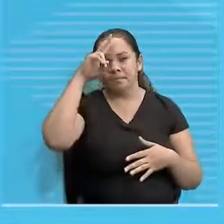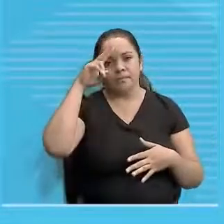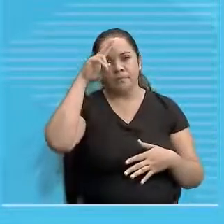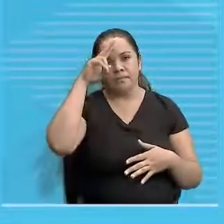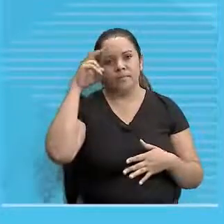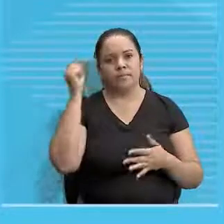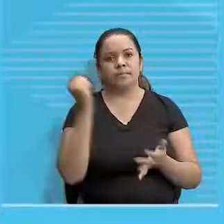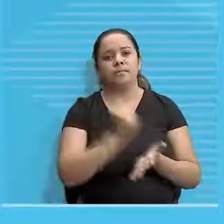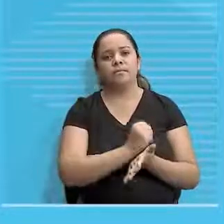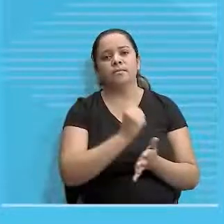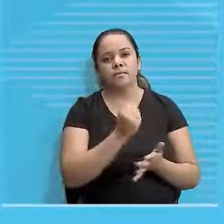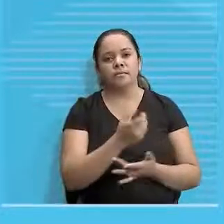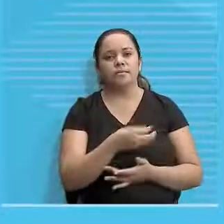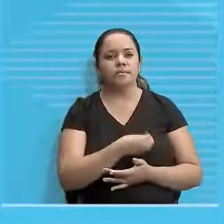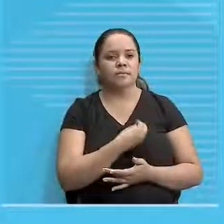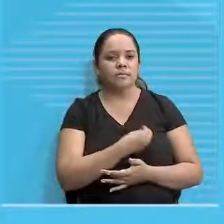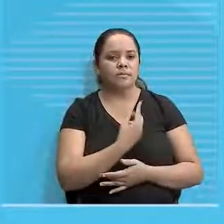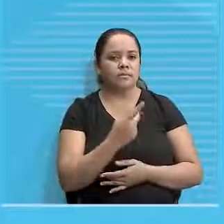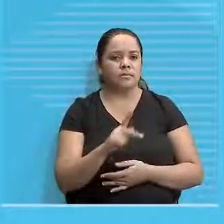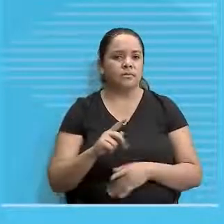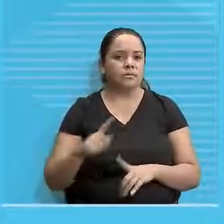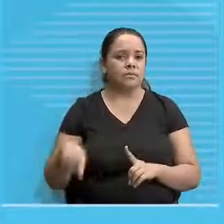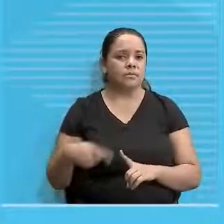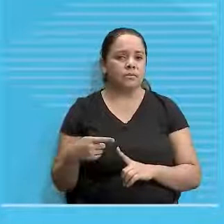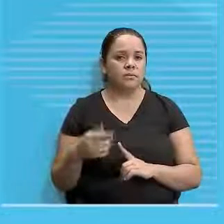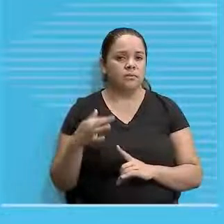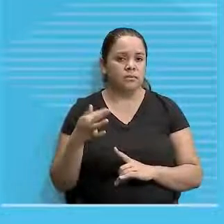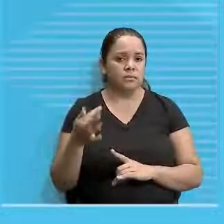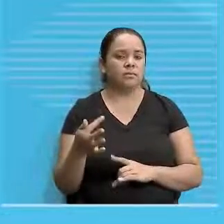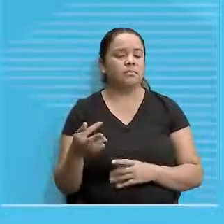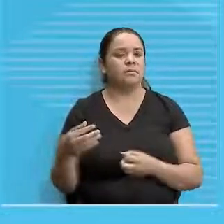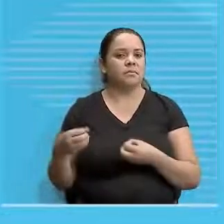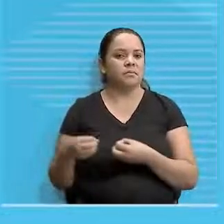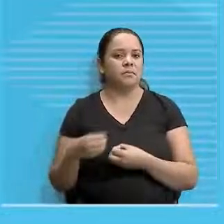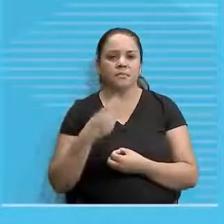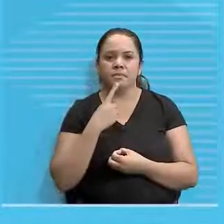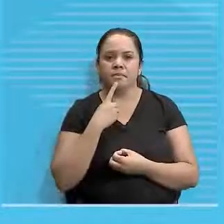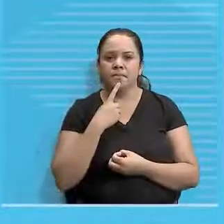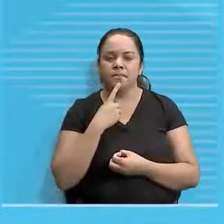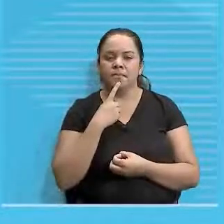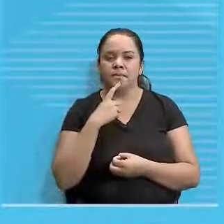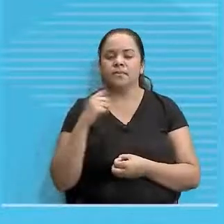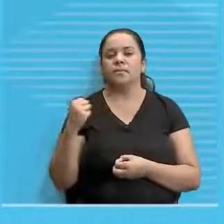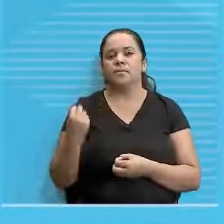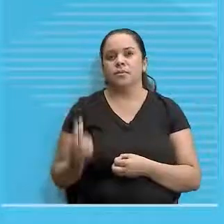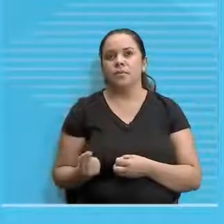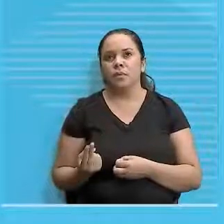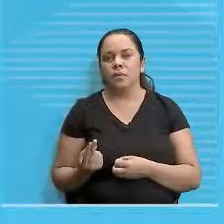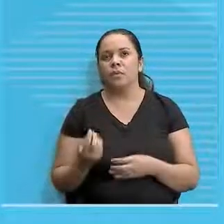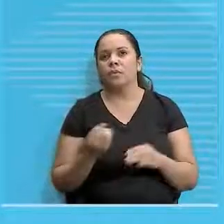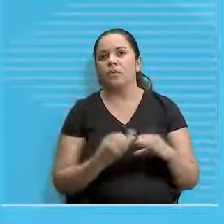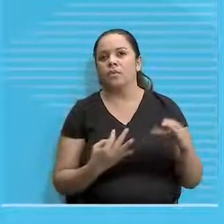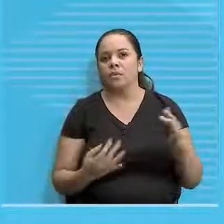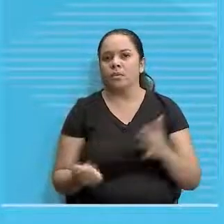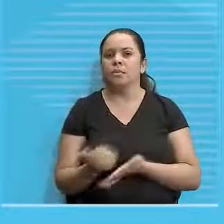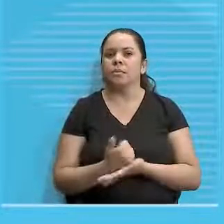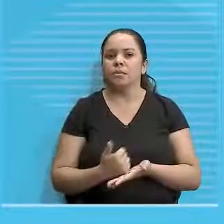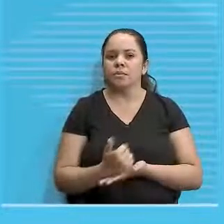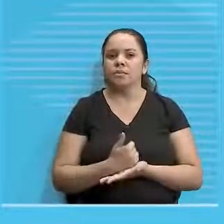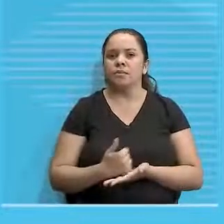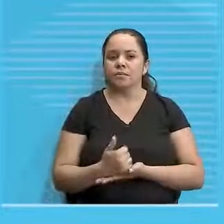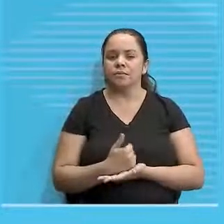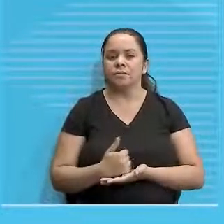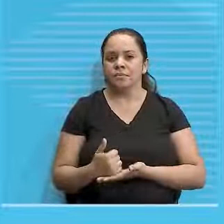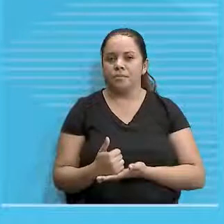que tu tenha aí para um futuro próximo, ou então características, né, básicas, né, como é a tua